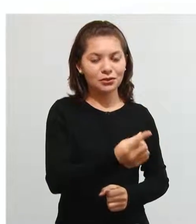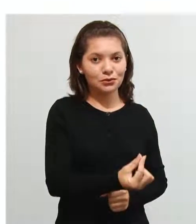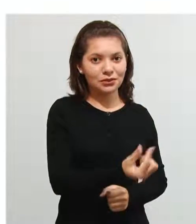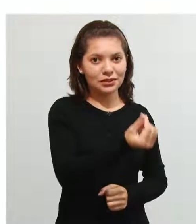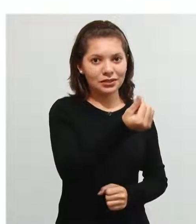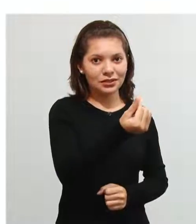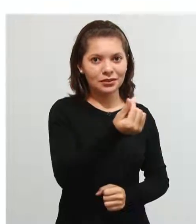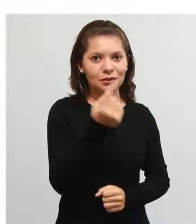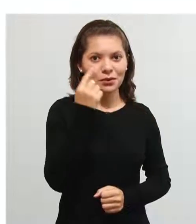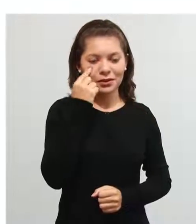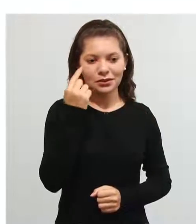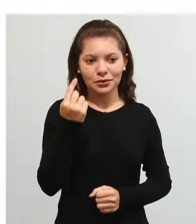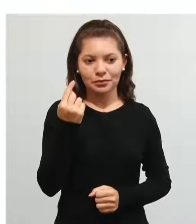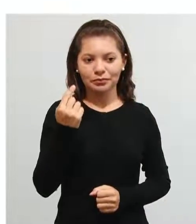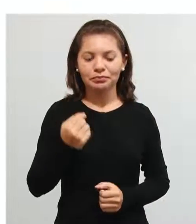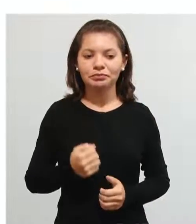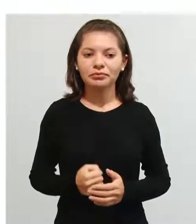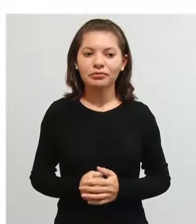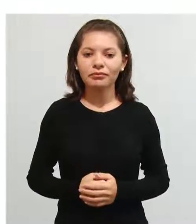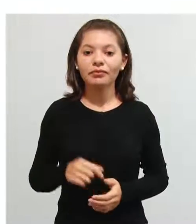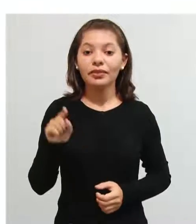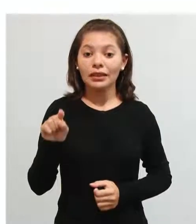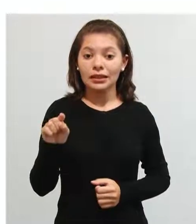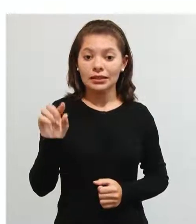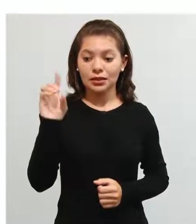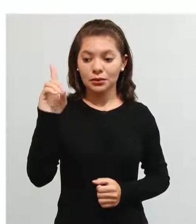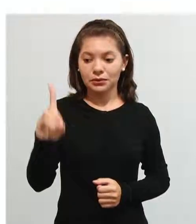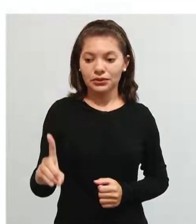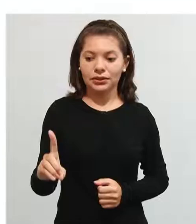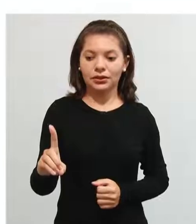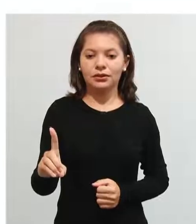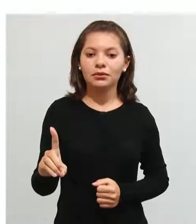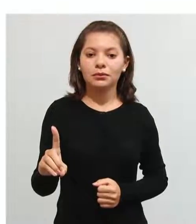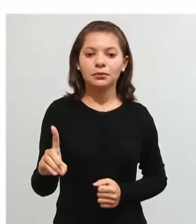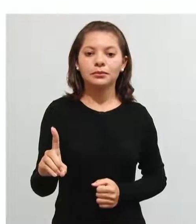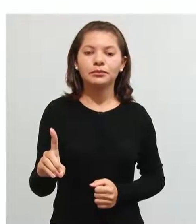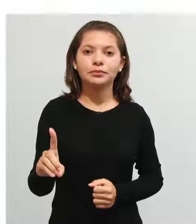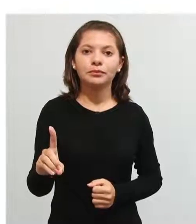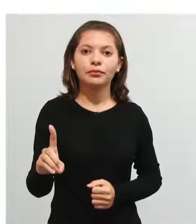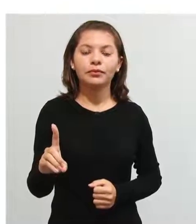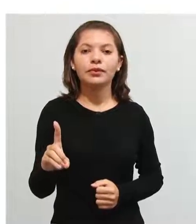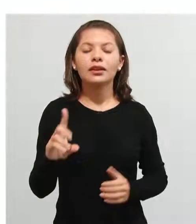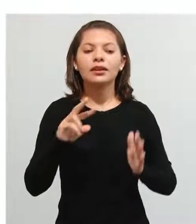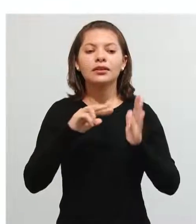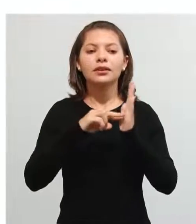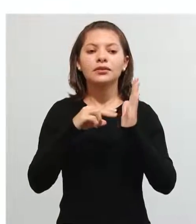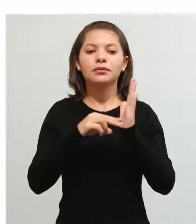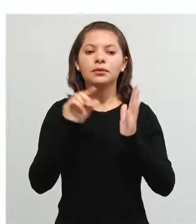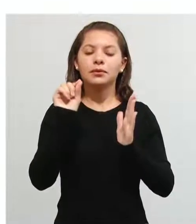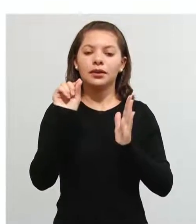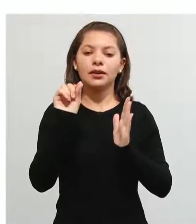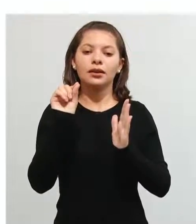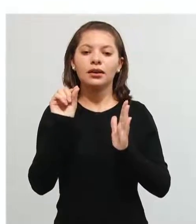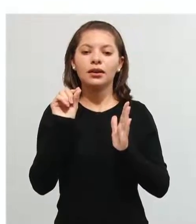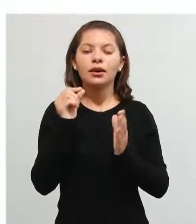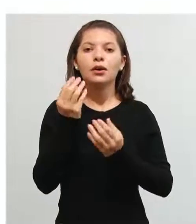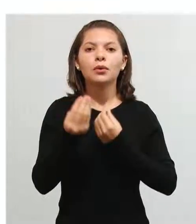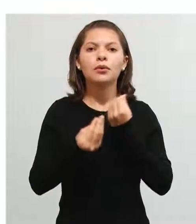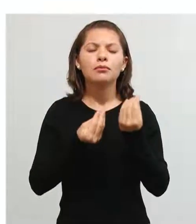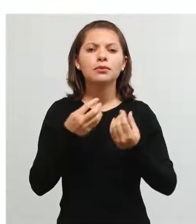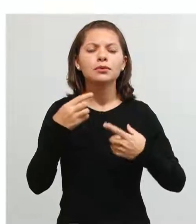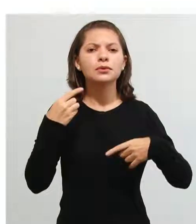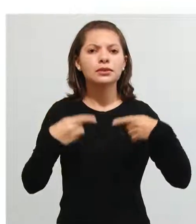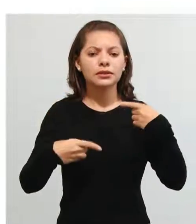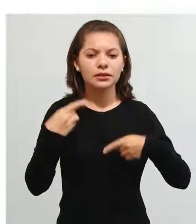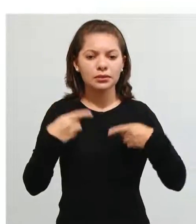fala aqui de direito tributário, nós estamos nos referindo à forma pelo qual os entes políticos